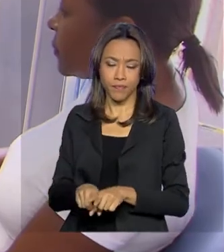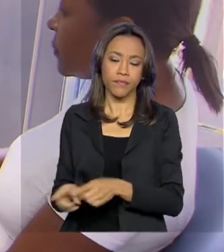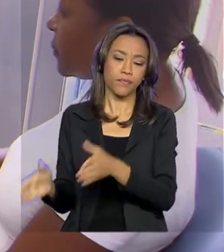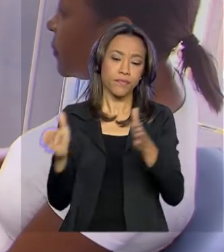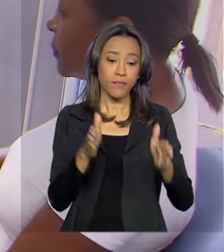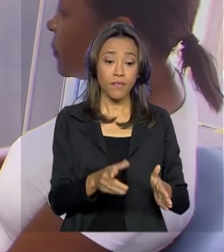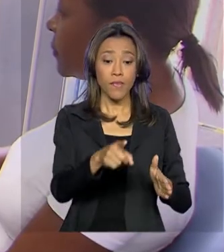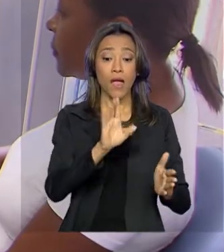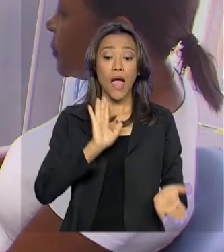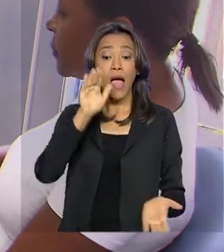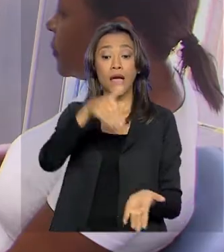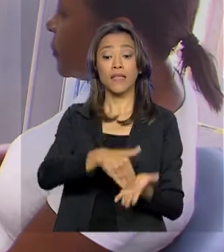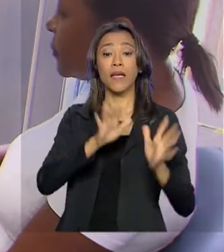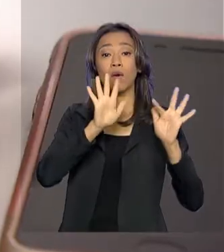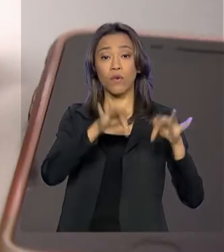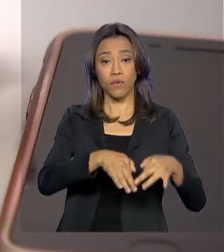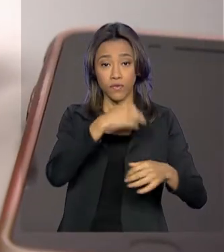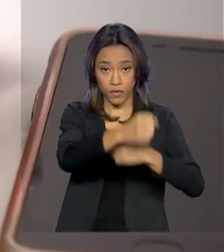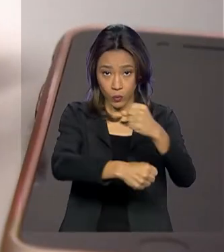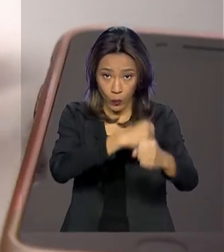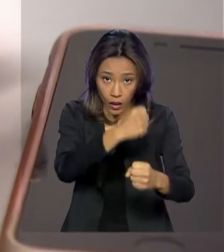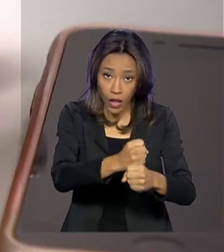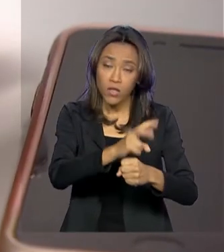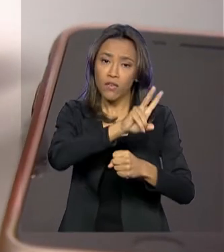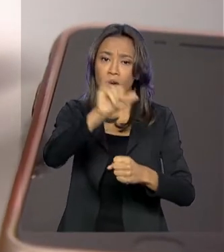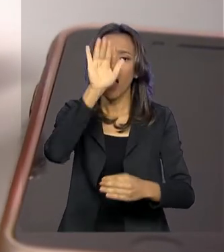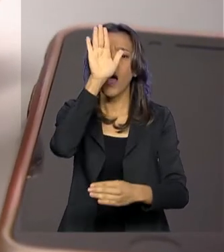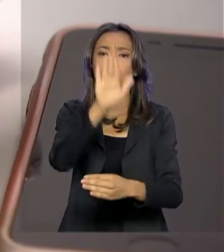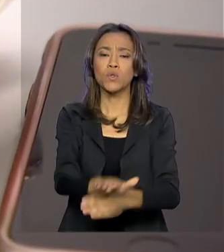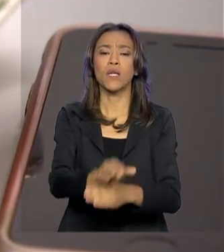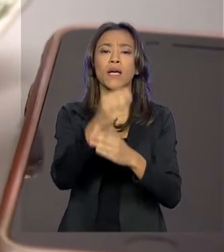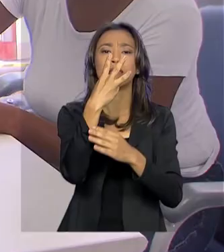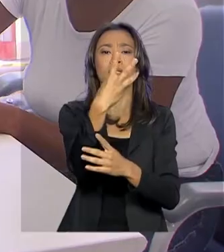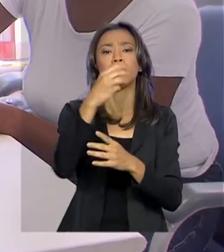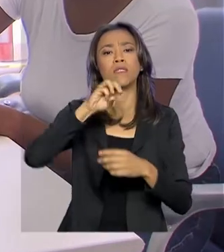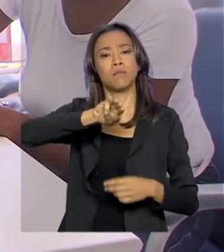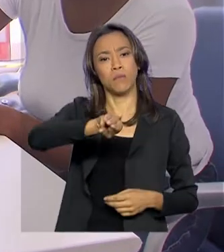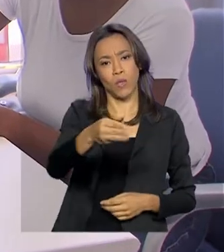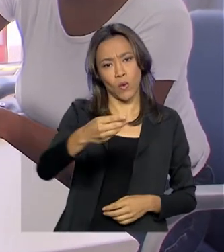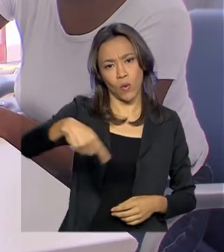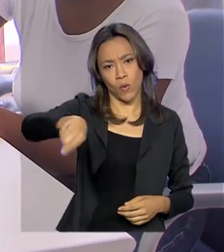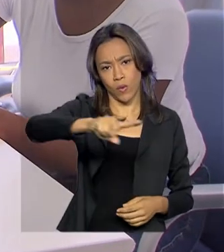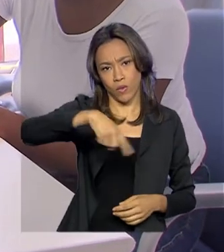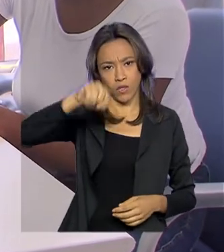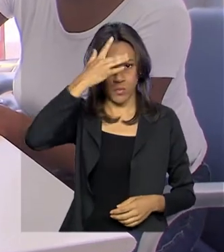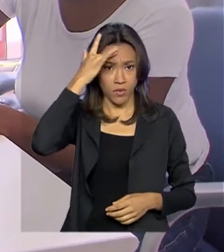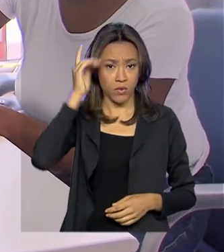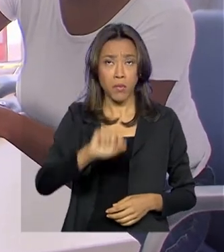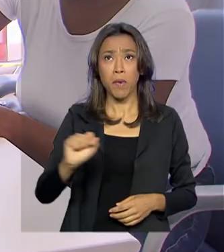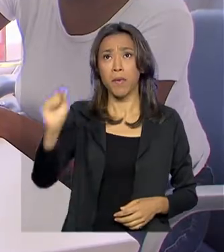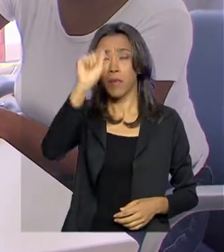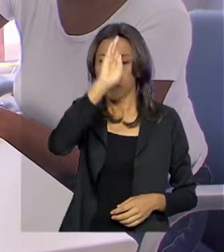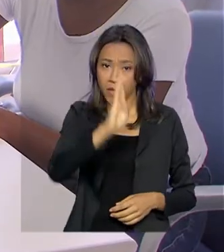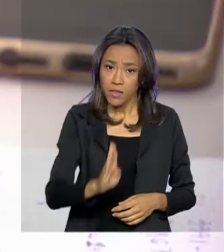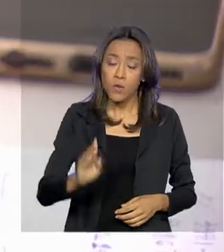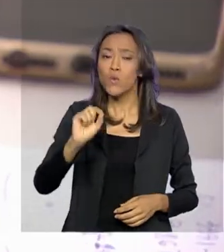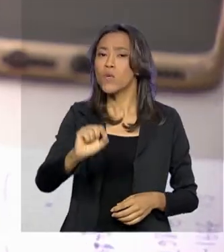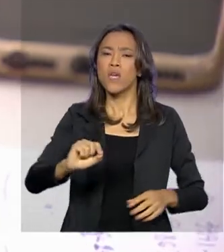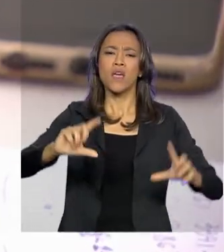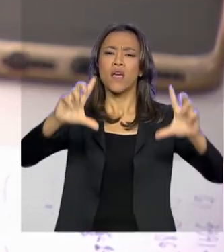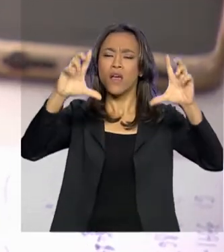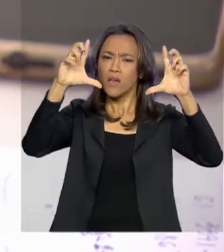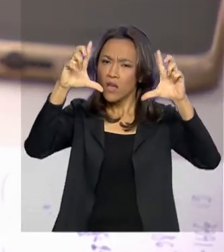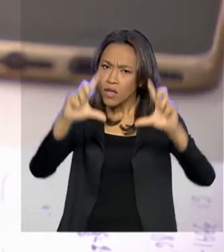ano, a campanha Você no Azul vai ajudar cerca de 3 milhões de clientes em todo o país a liquidar ou